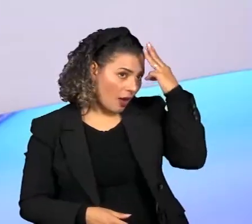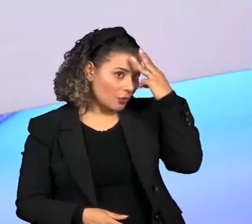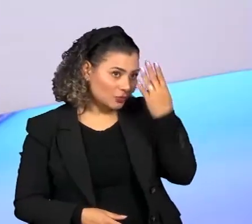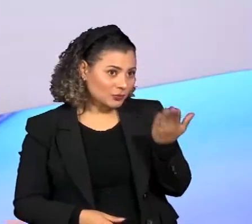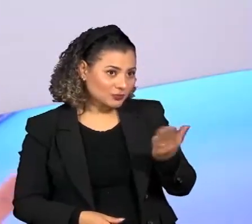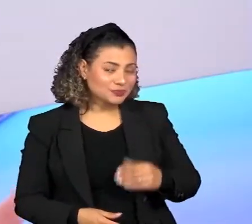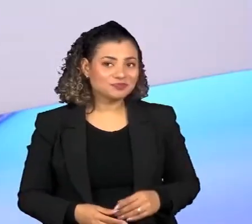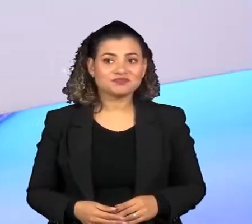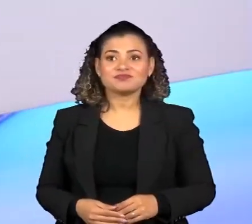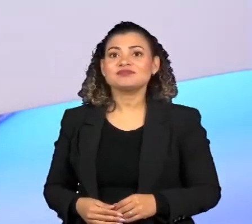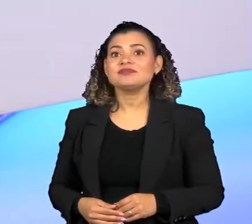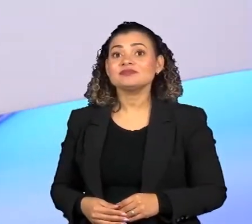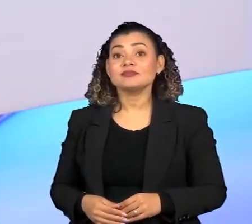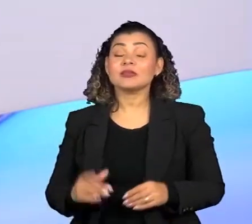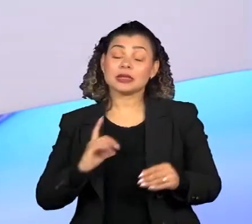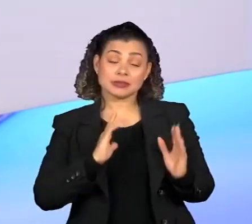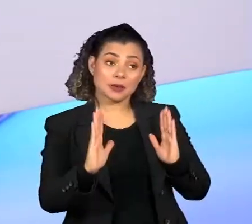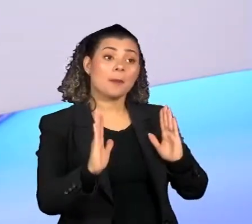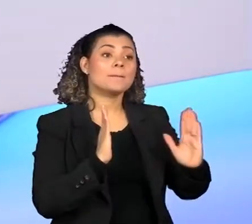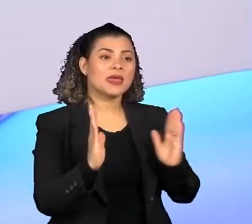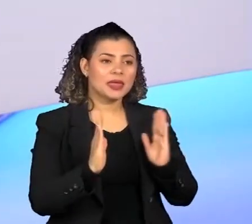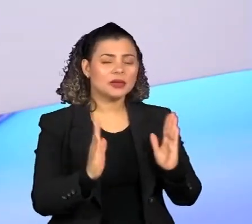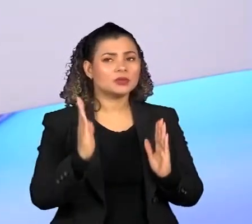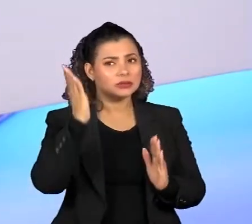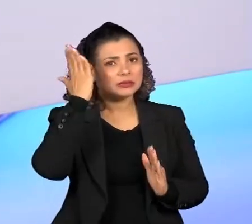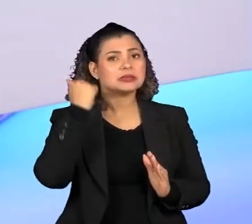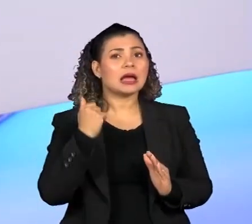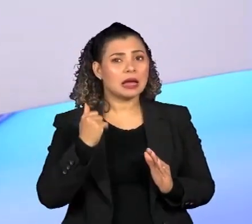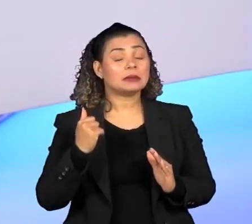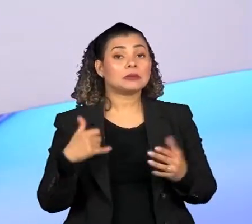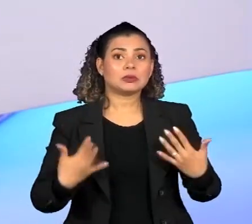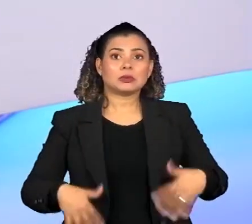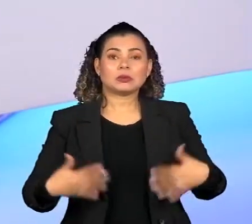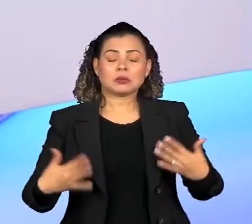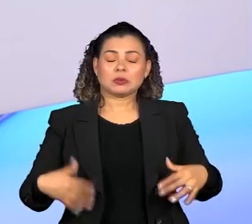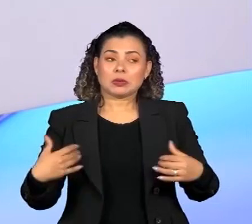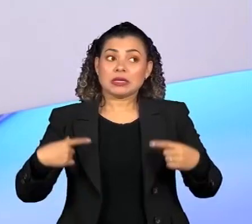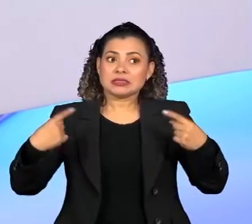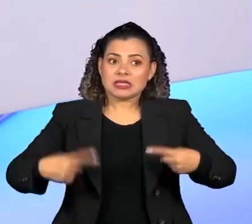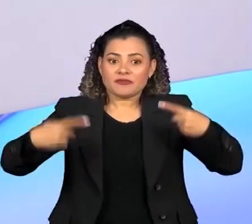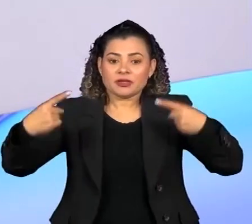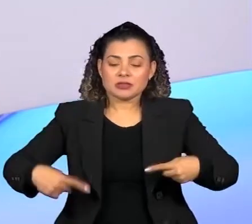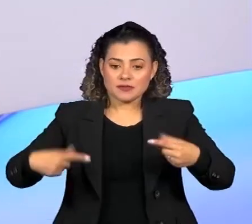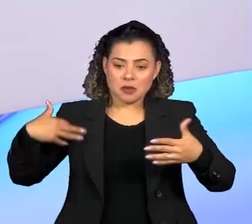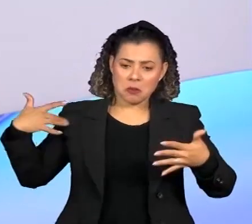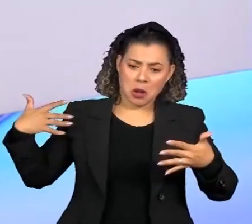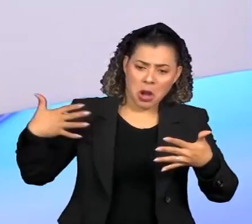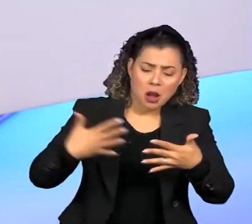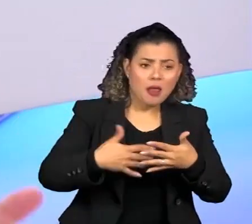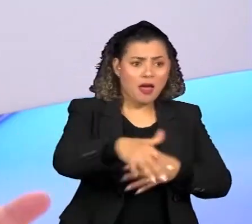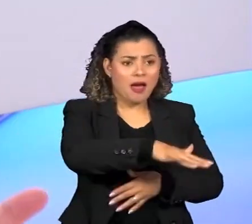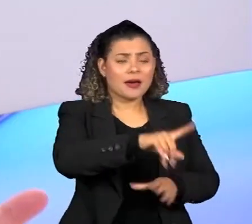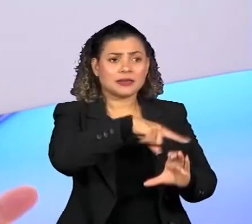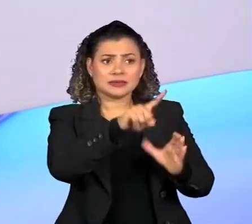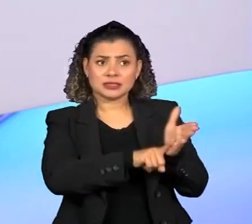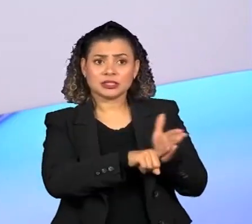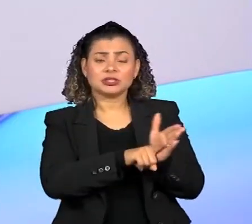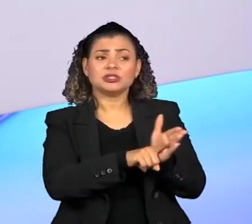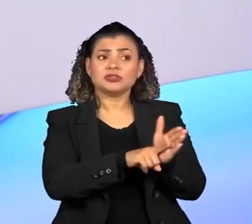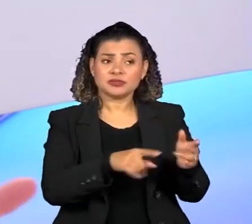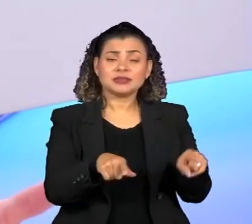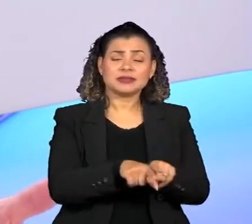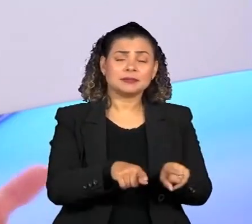a gente sai de um período de outros curantismo e muitos desafios para pesquisa científica com poucas